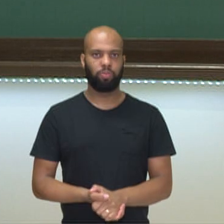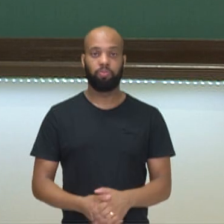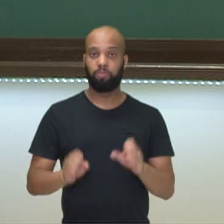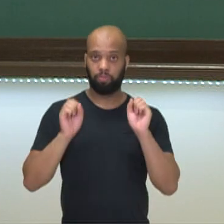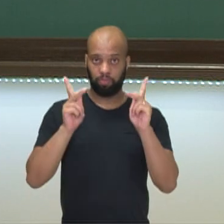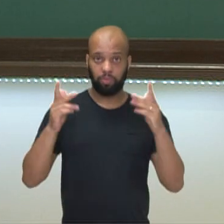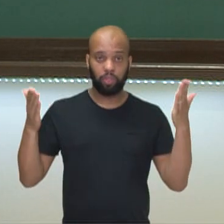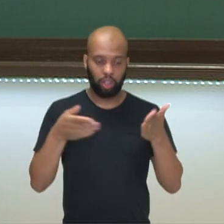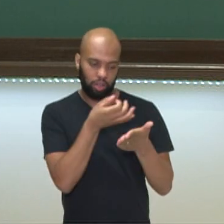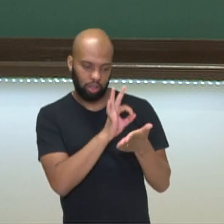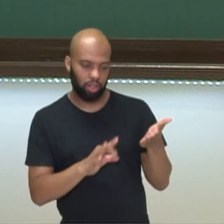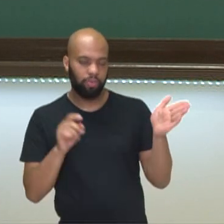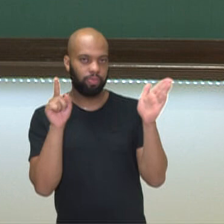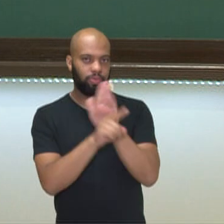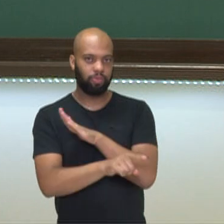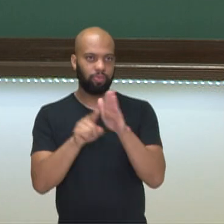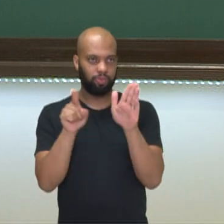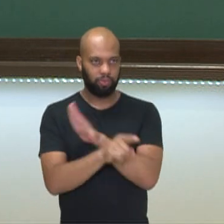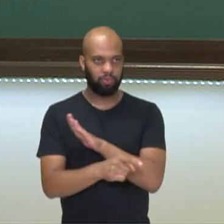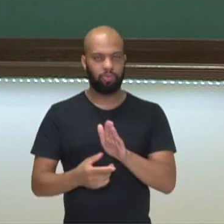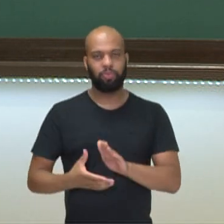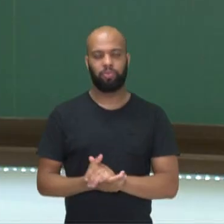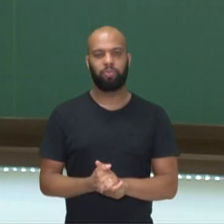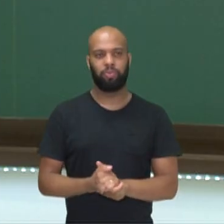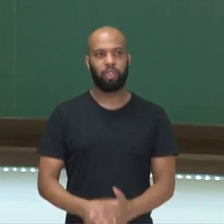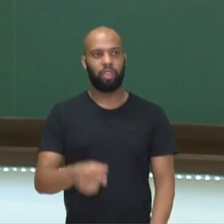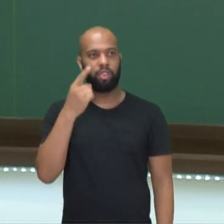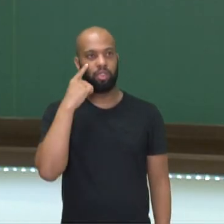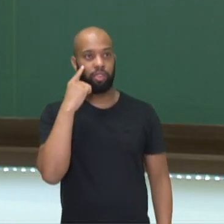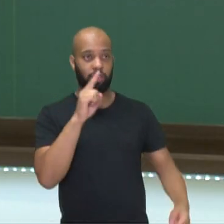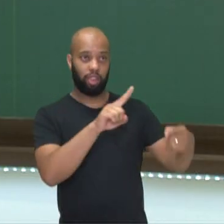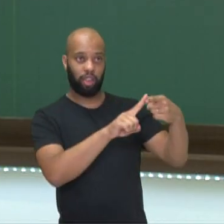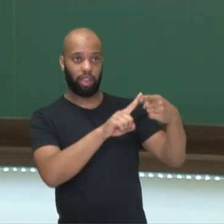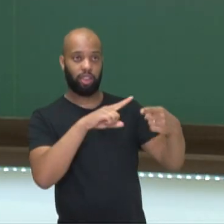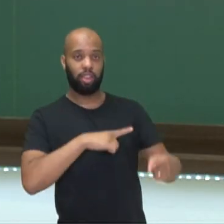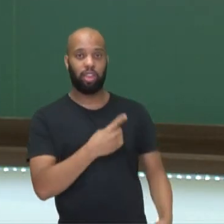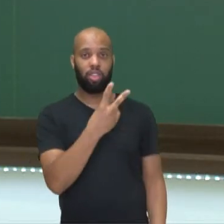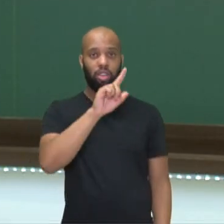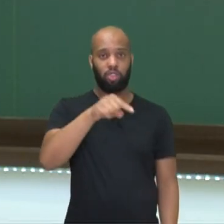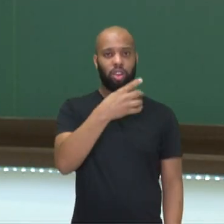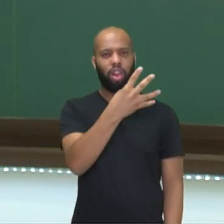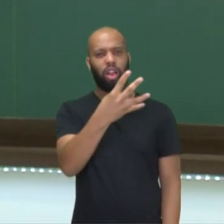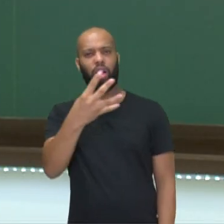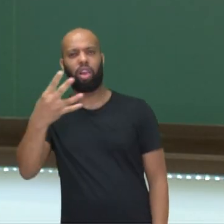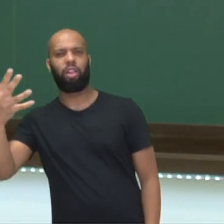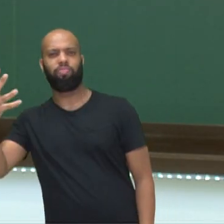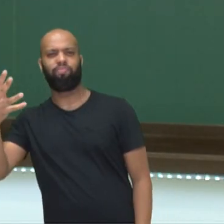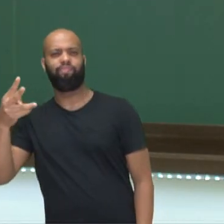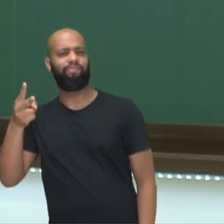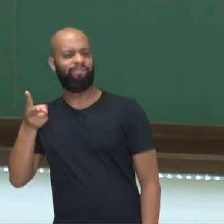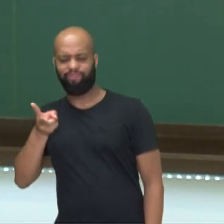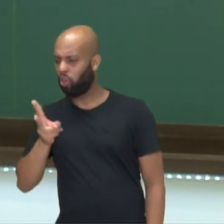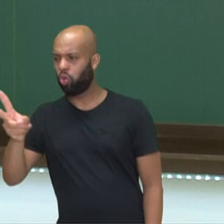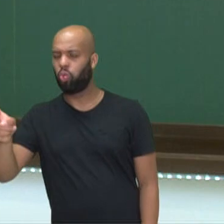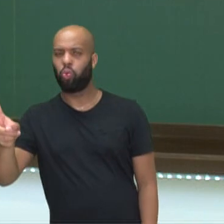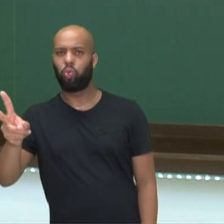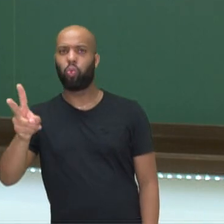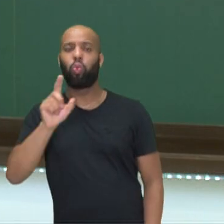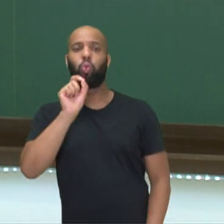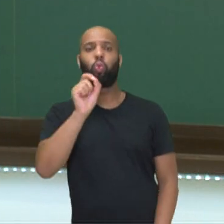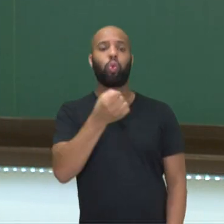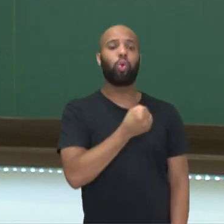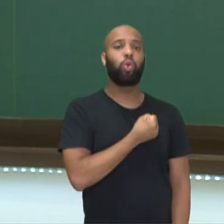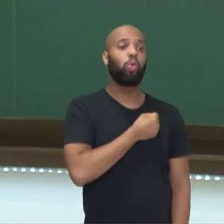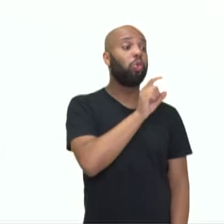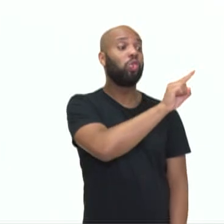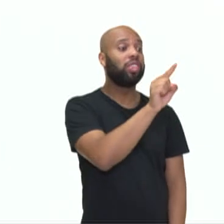Muito bem, vamos fazer a correção desse exercício então. Na letra A, eu tenho 2,444 reticências. Quem é a parte inteira?